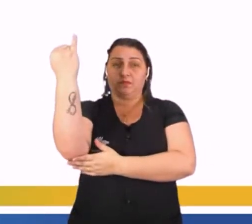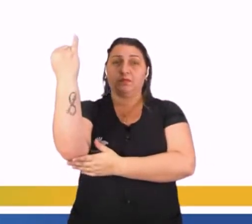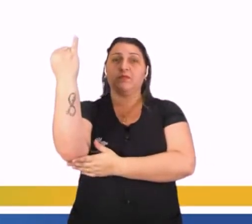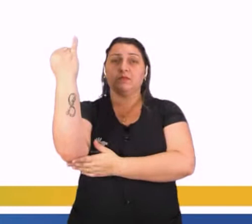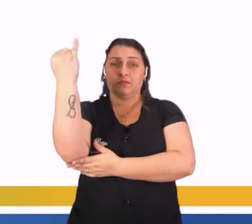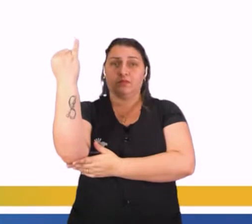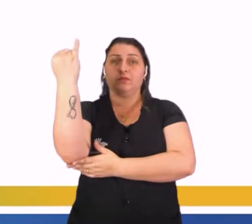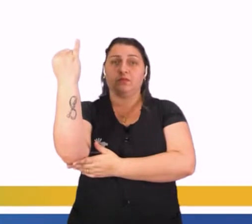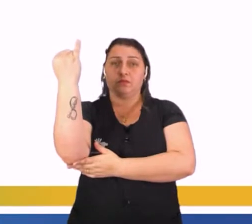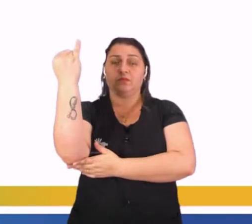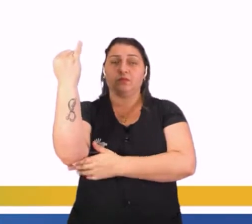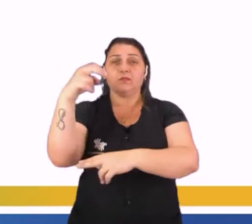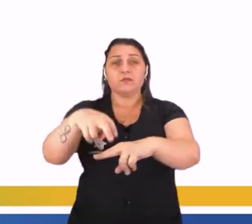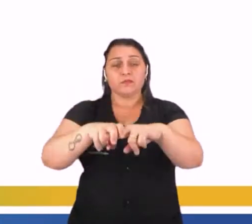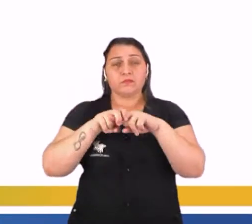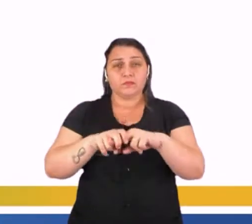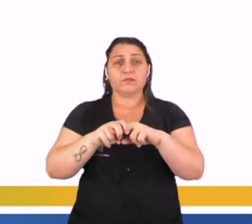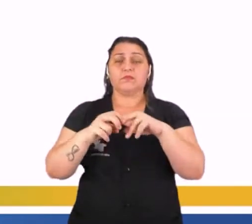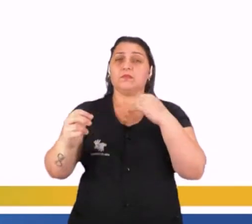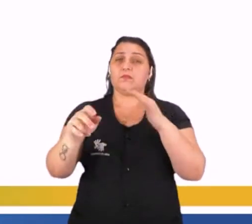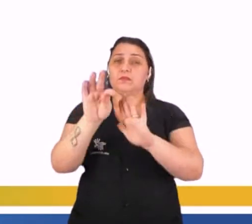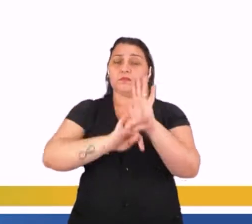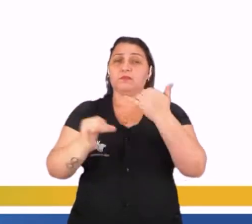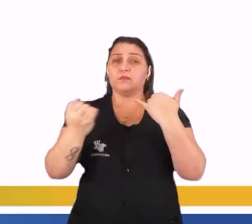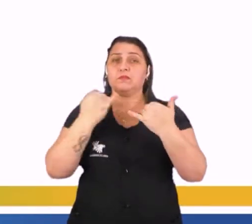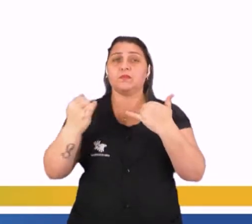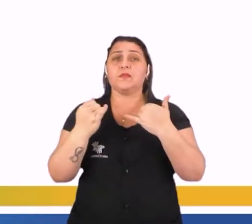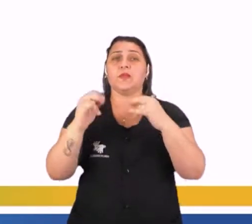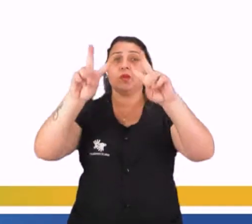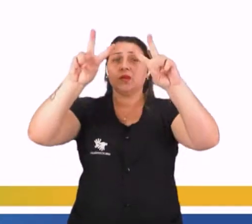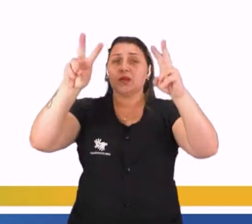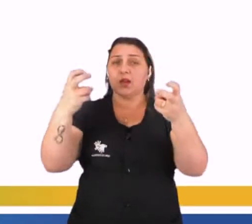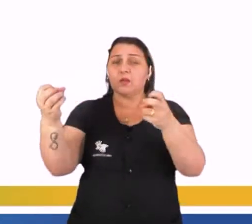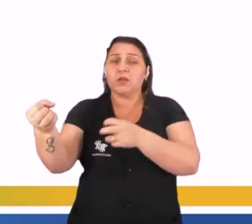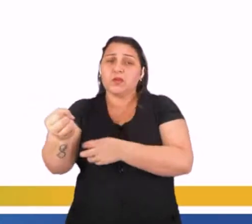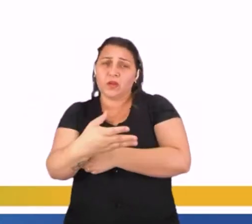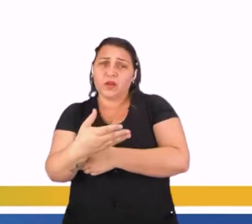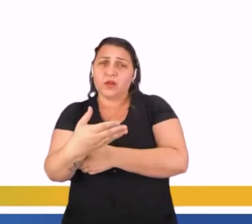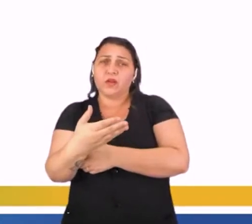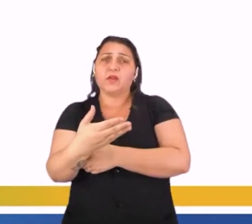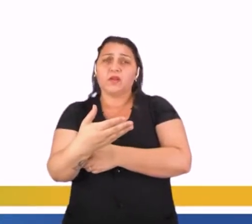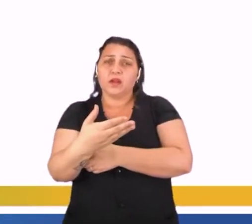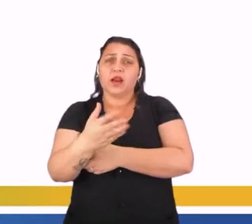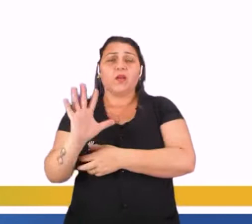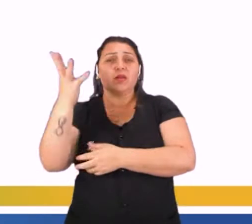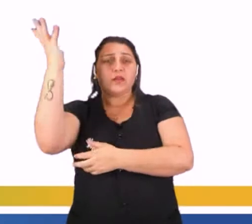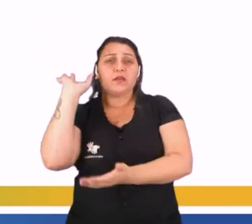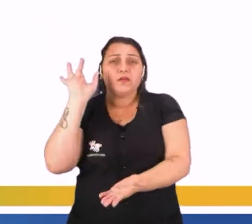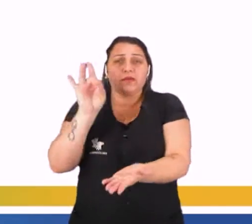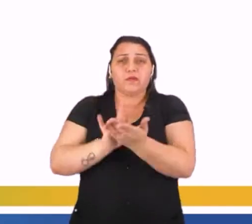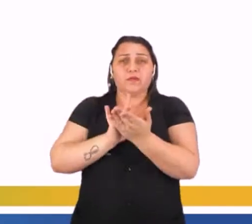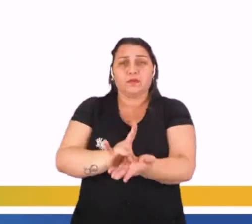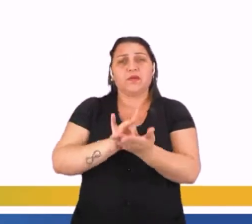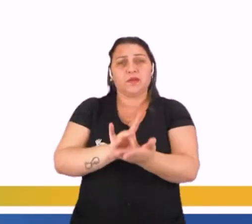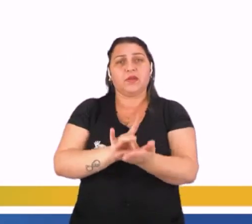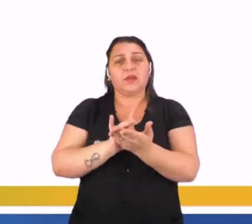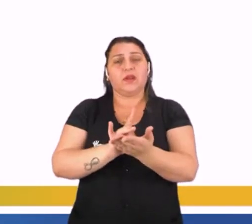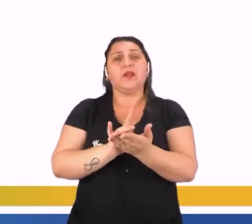trata-se portanto de um texto informativo sobre um tema atual ou algum acontecimento real